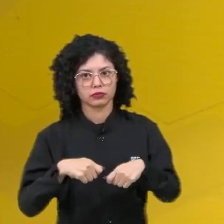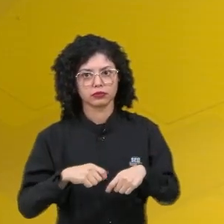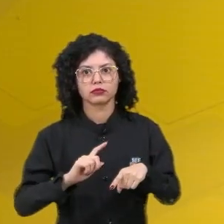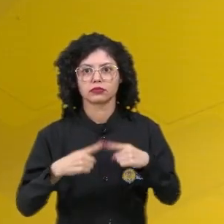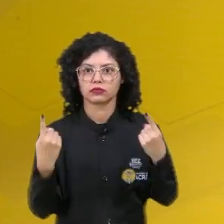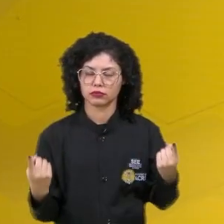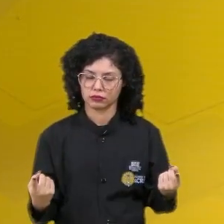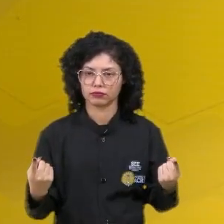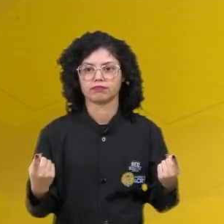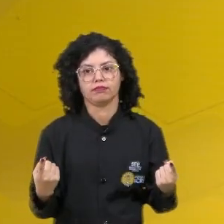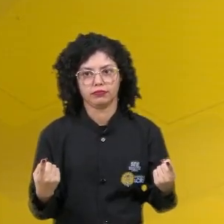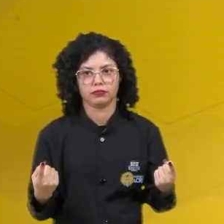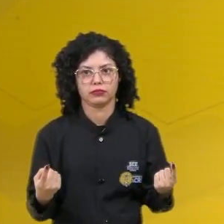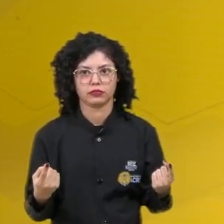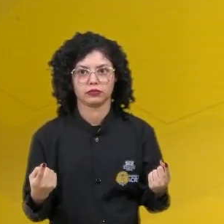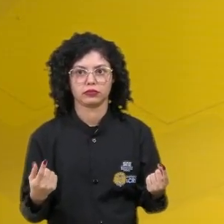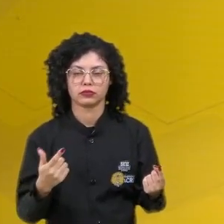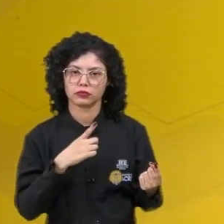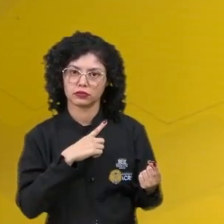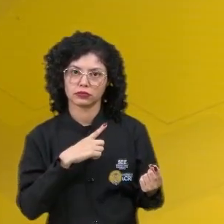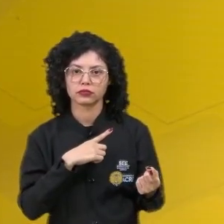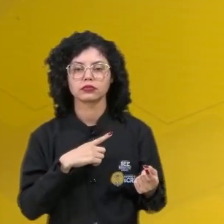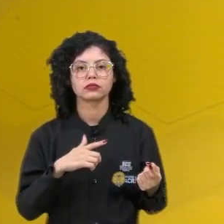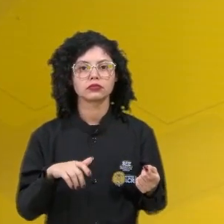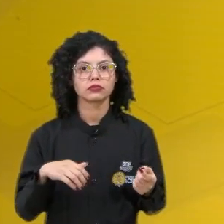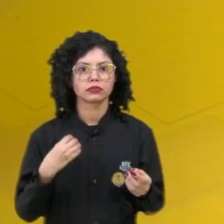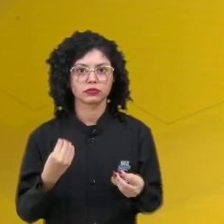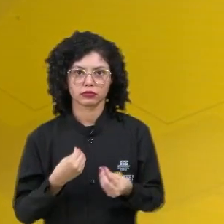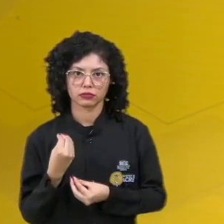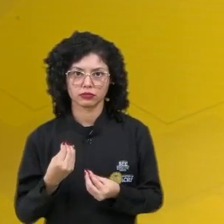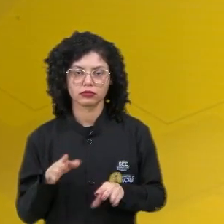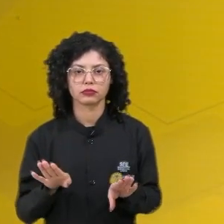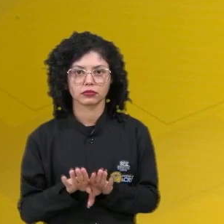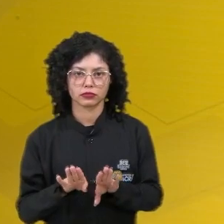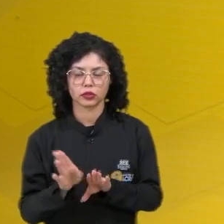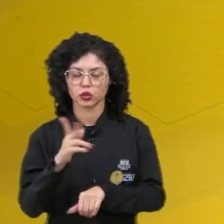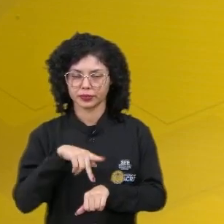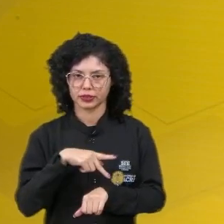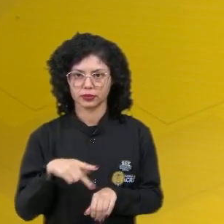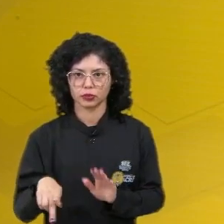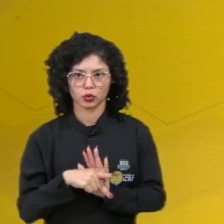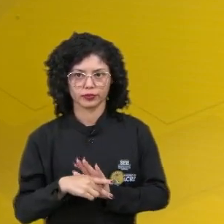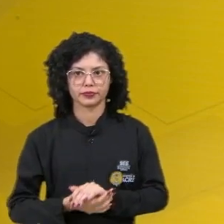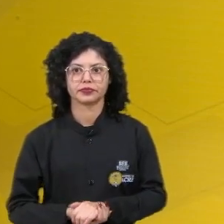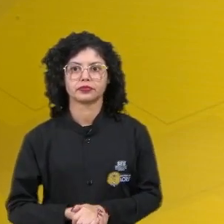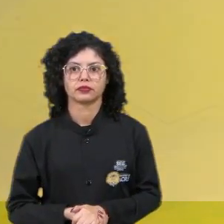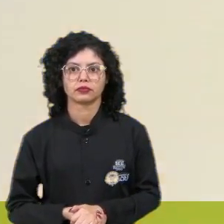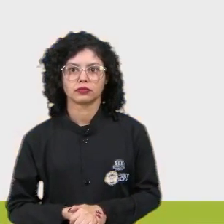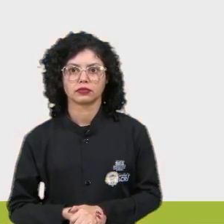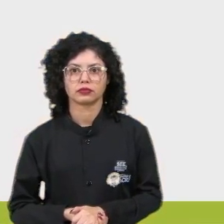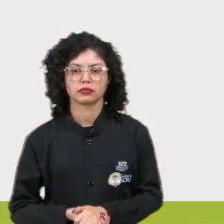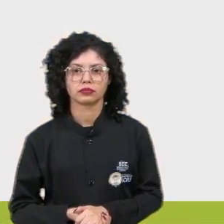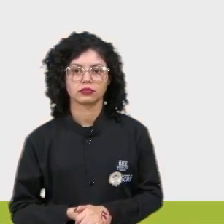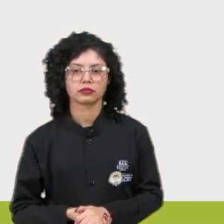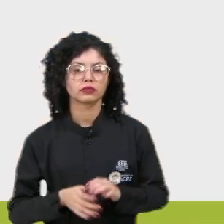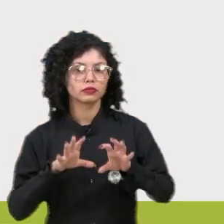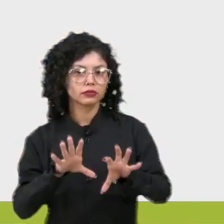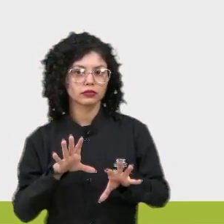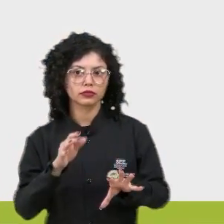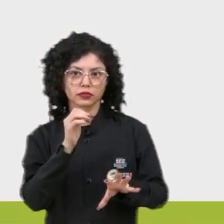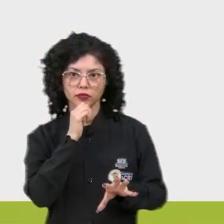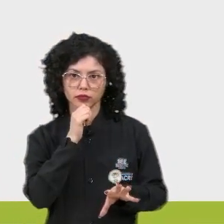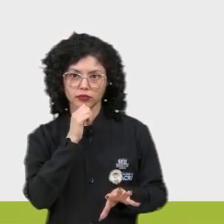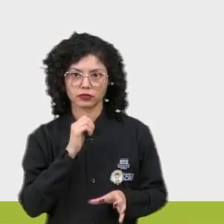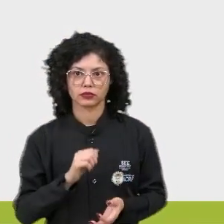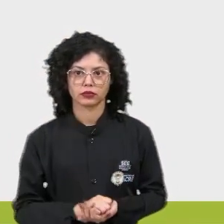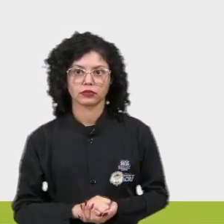o investimento muitas vezes não condiz aí com a questão financeira do país. Tá? Então, continuando, por essa razão,